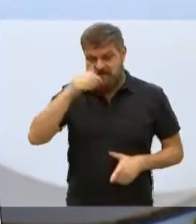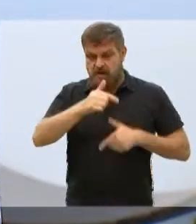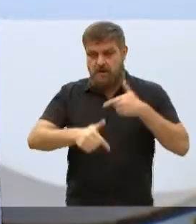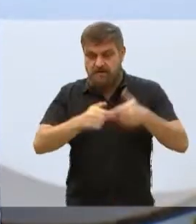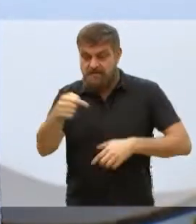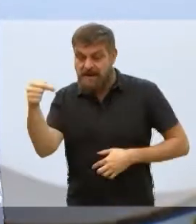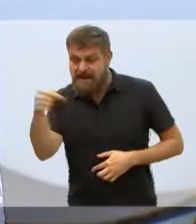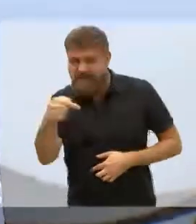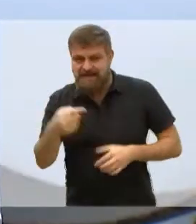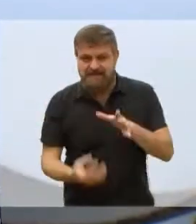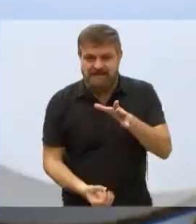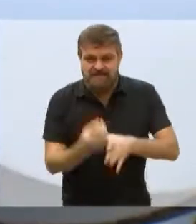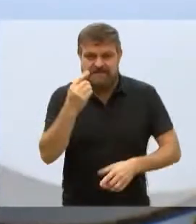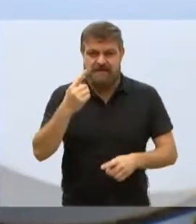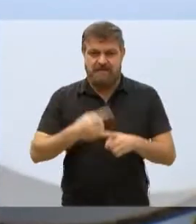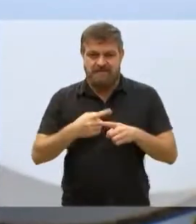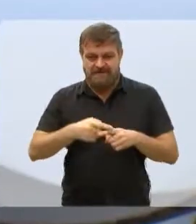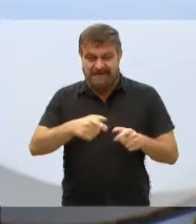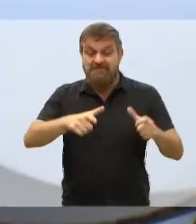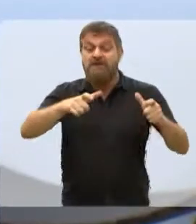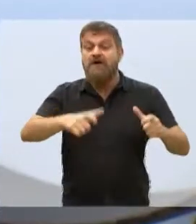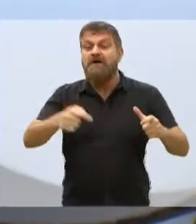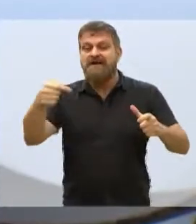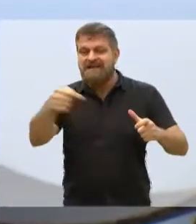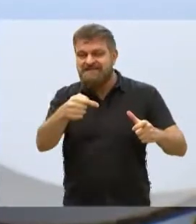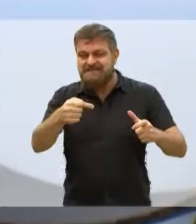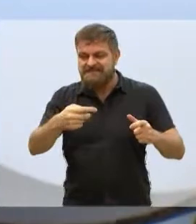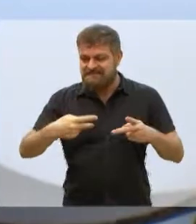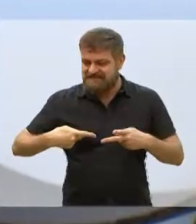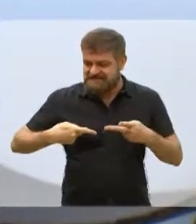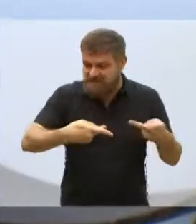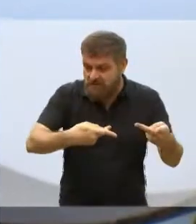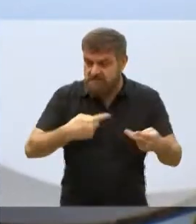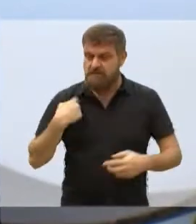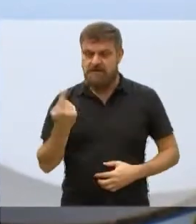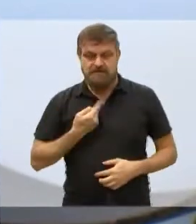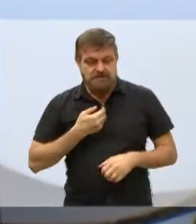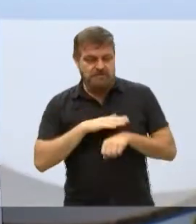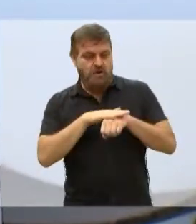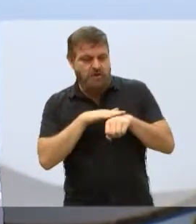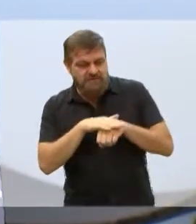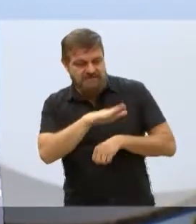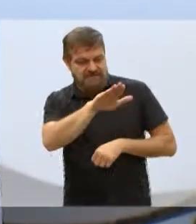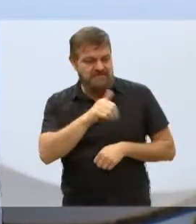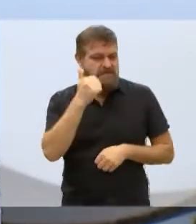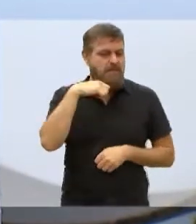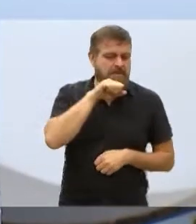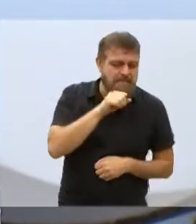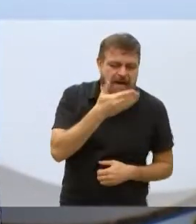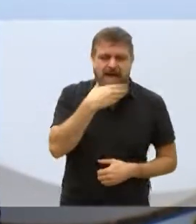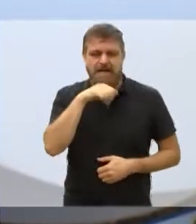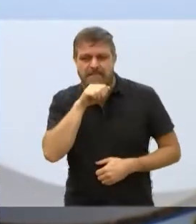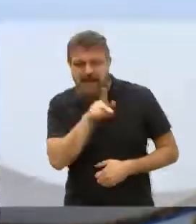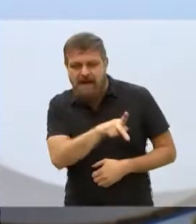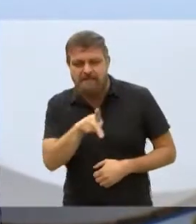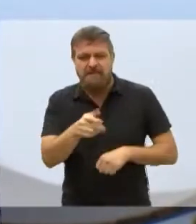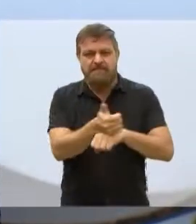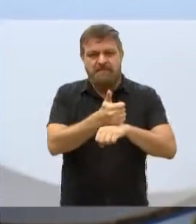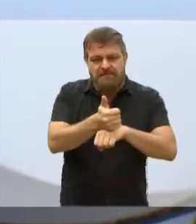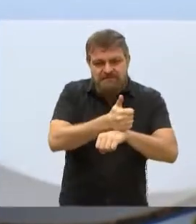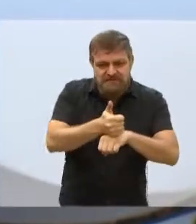do trabalho que é realizado aqui, principalmente porque foi esse espaço que nos recebeu para conversarmos com pais,